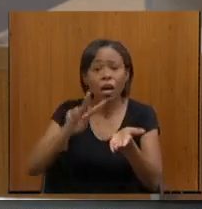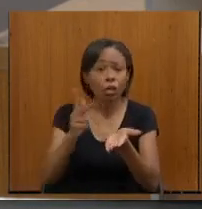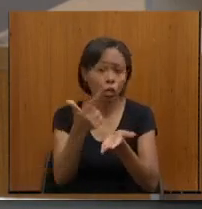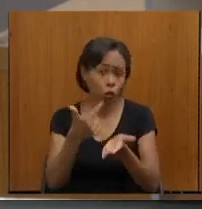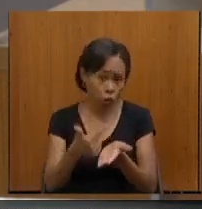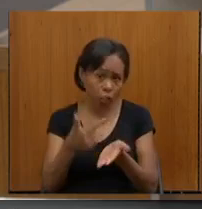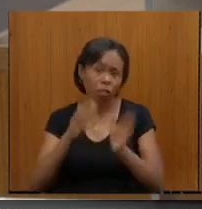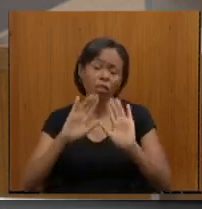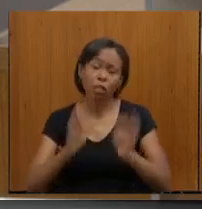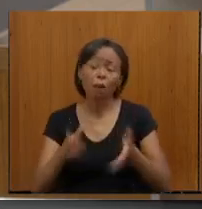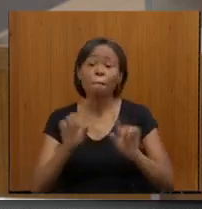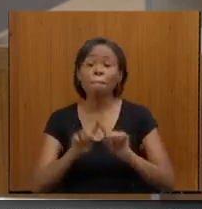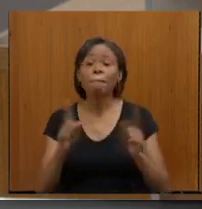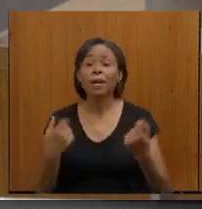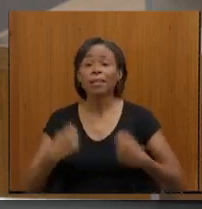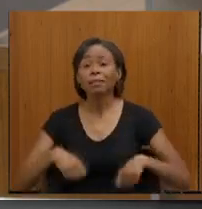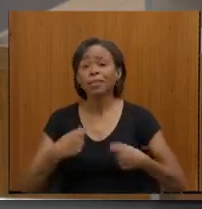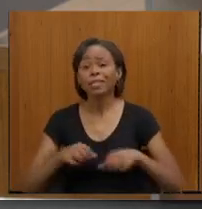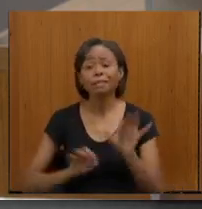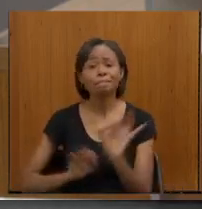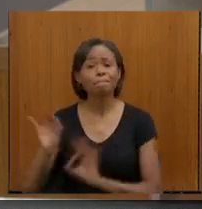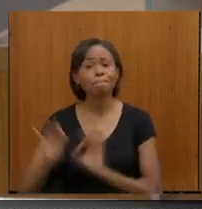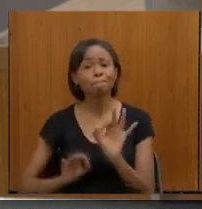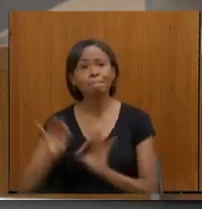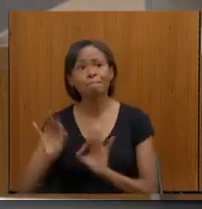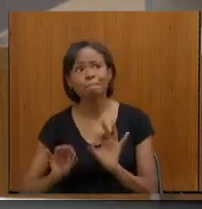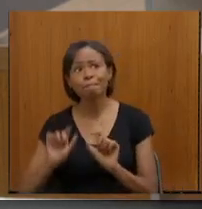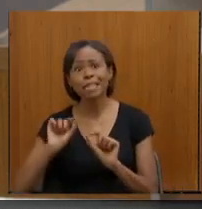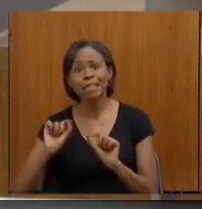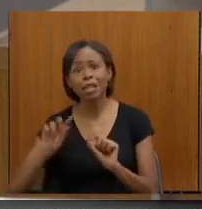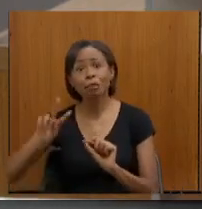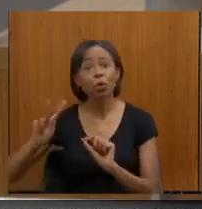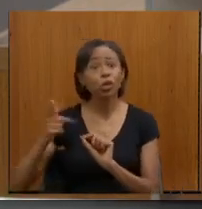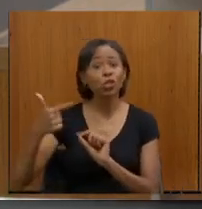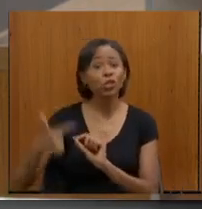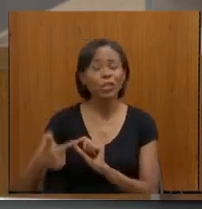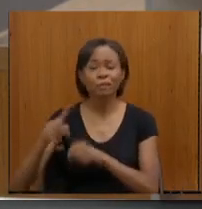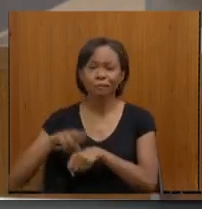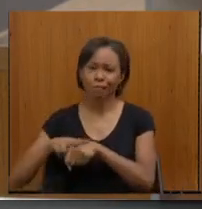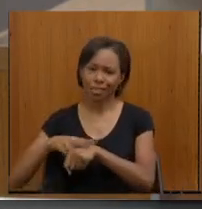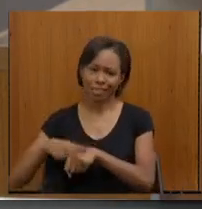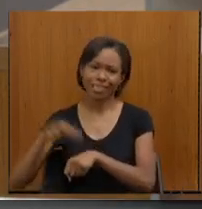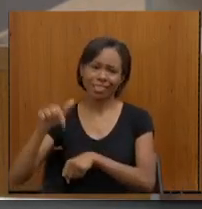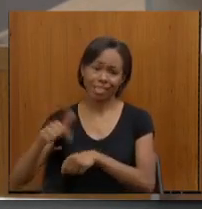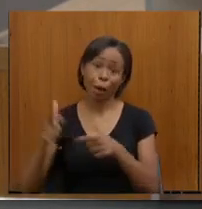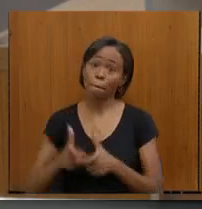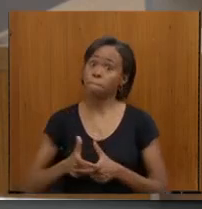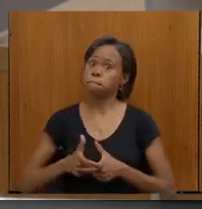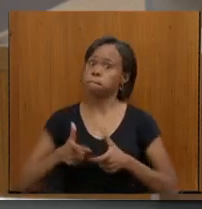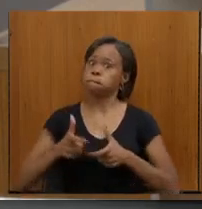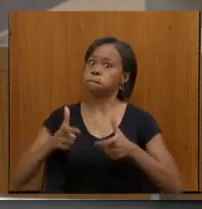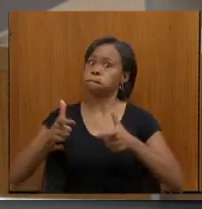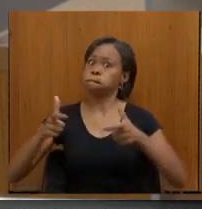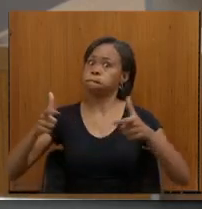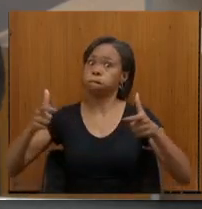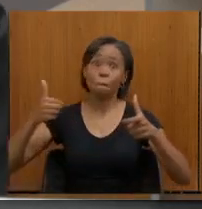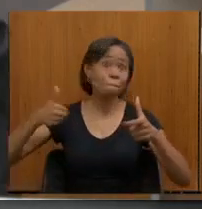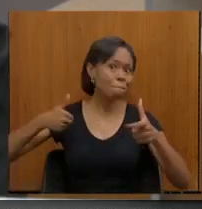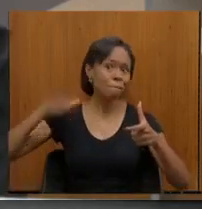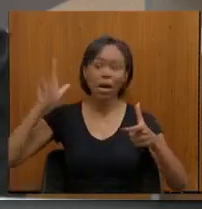para o advento do o verde porque a escala deve ser muito maior é a quantidade